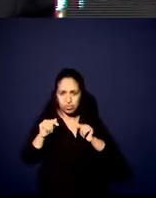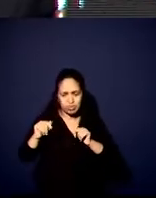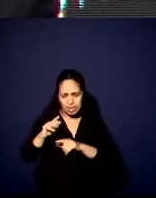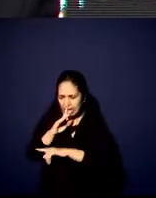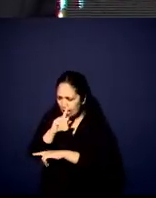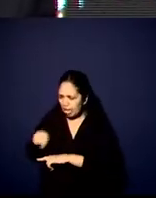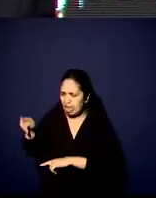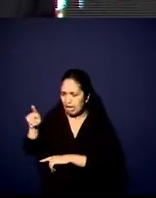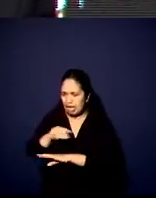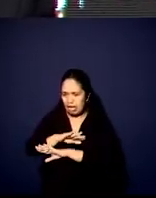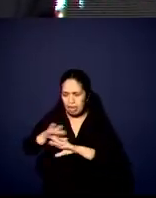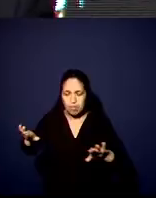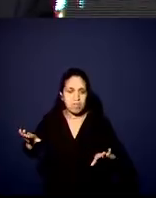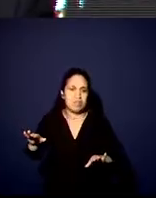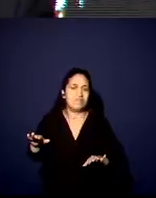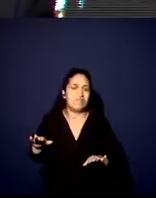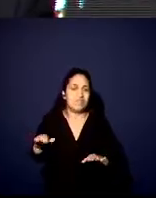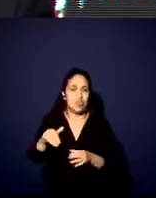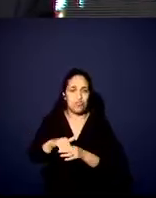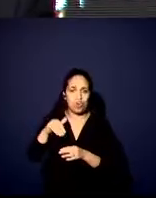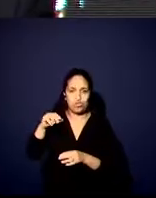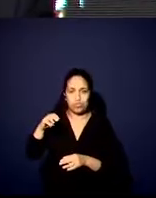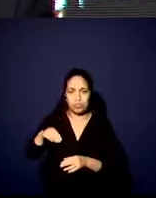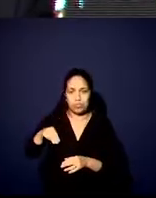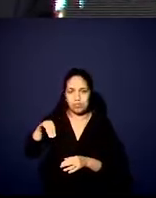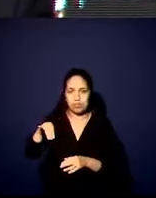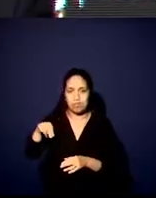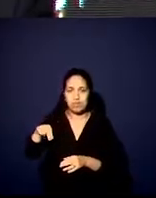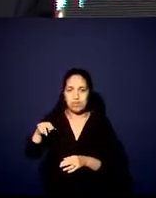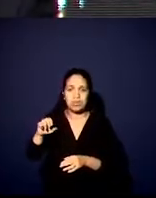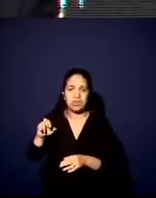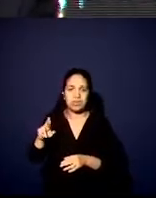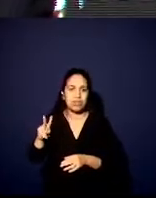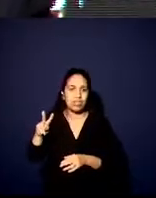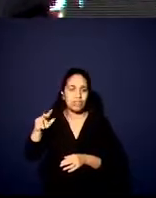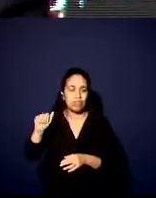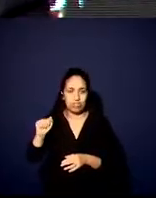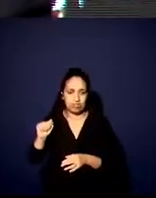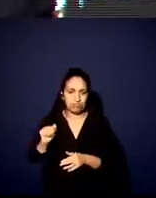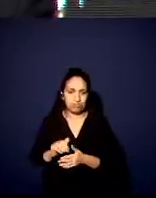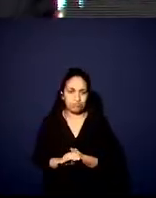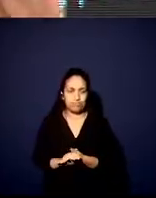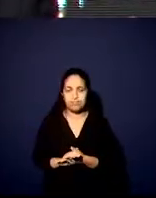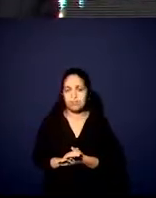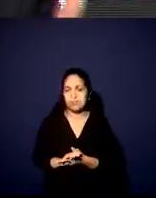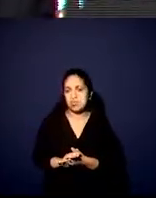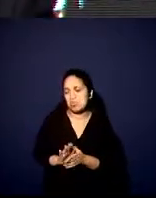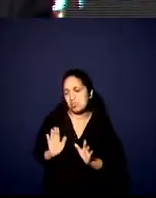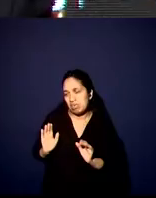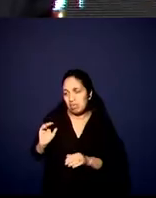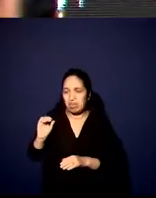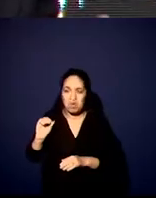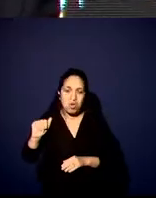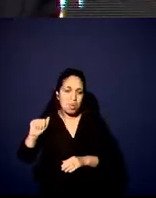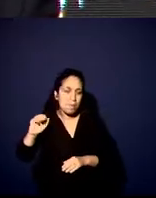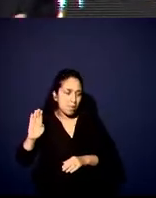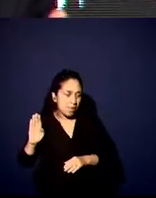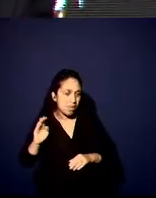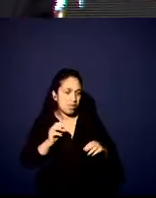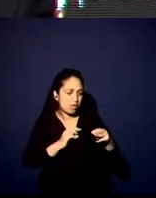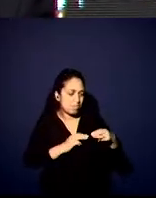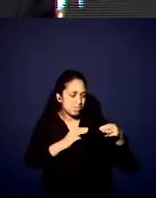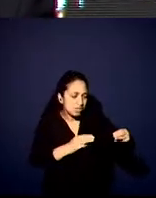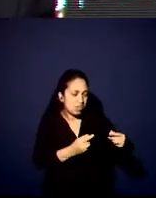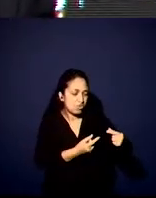café Eu penso que as matérias que foram trazidas aí de um possível acordo da OAB com o ministério da